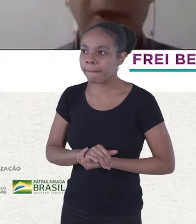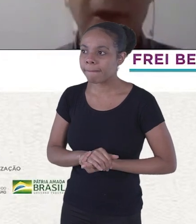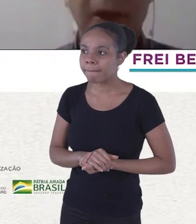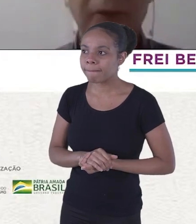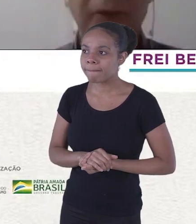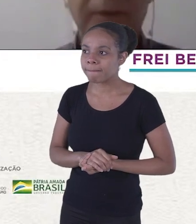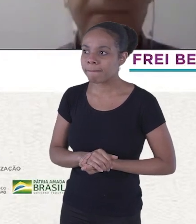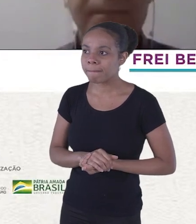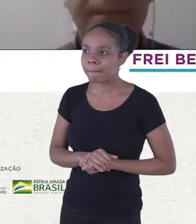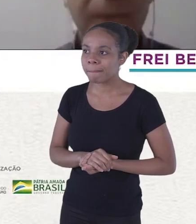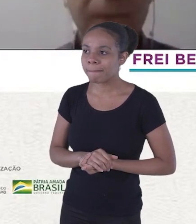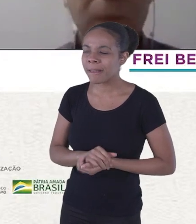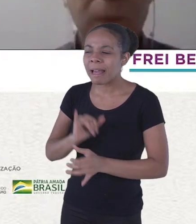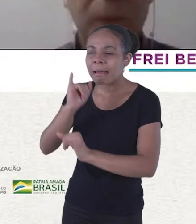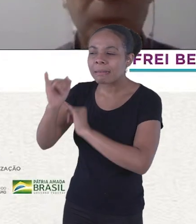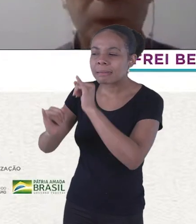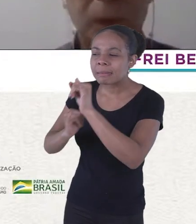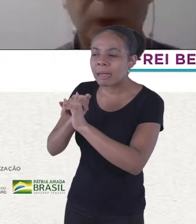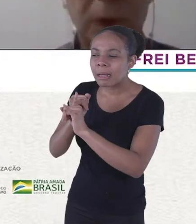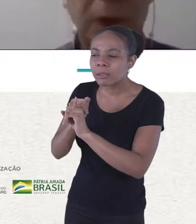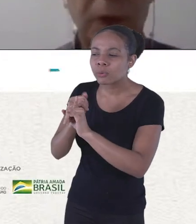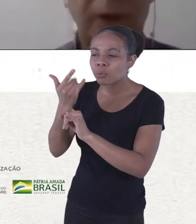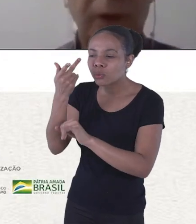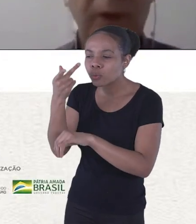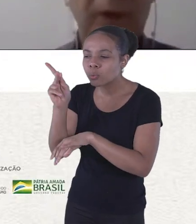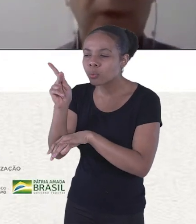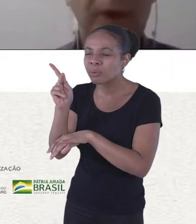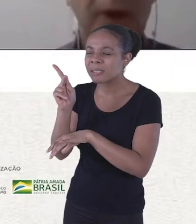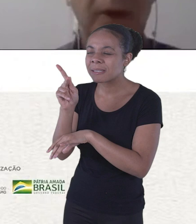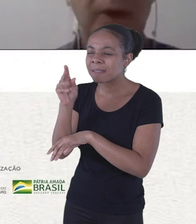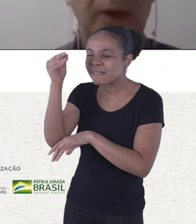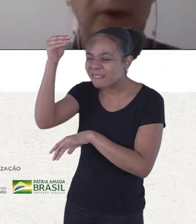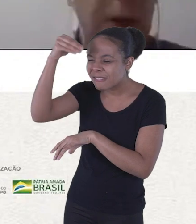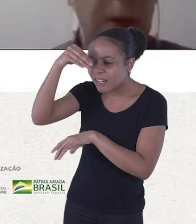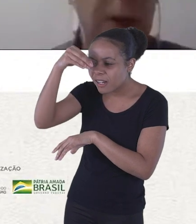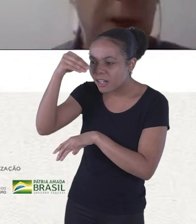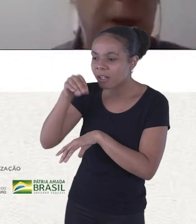Tá, Hein? a internet sua tá Está fraquinha. bloqueando? Repete, Beto.